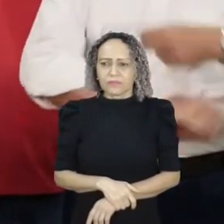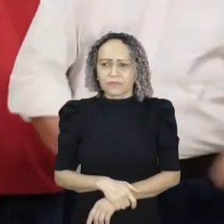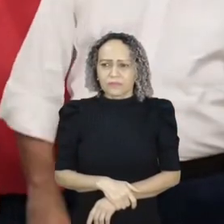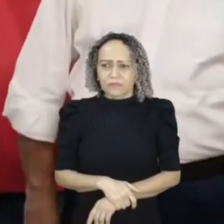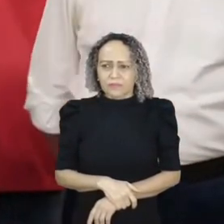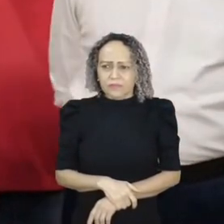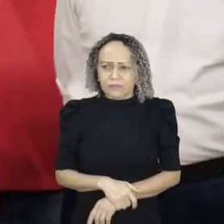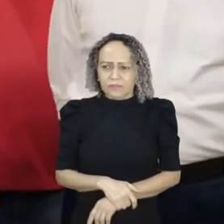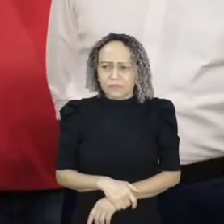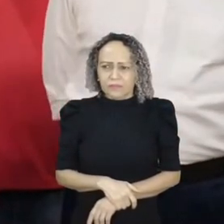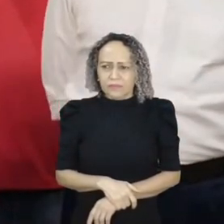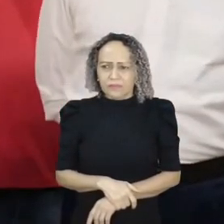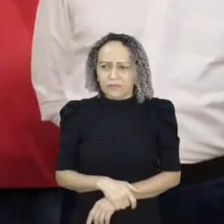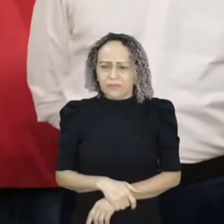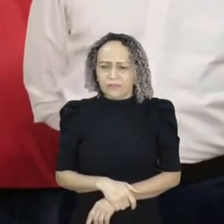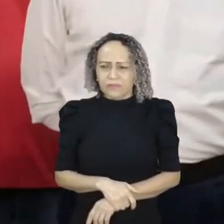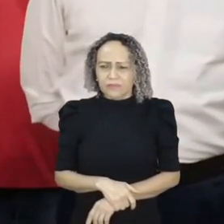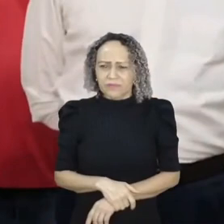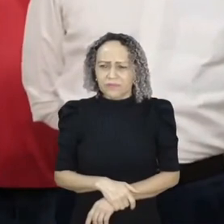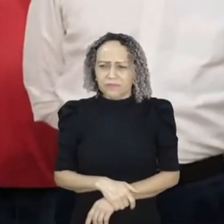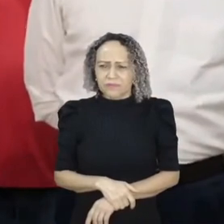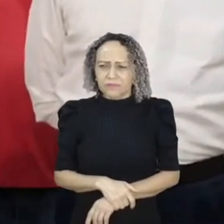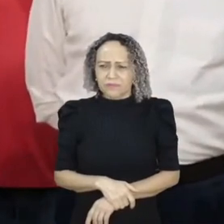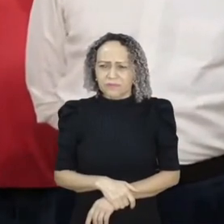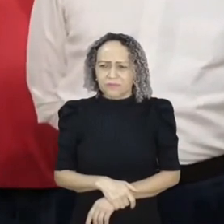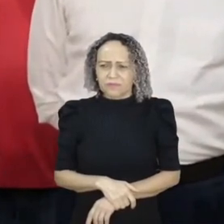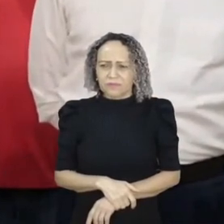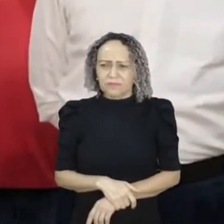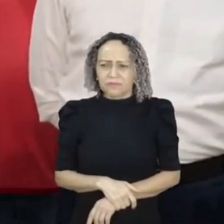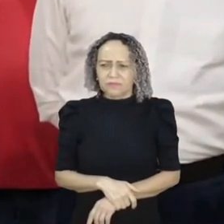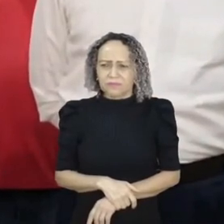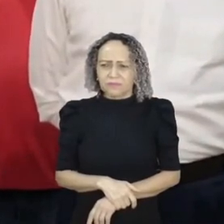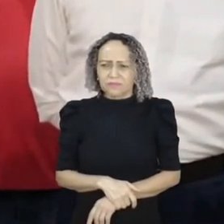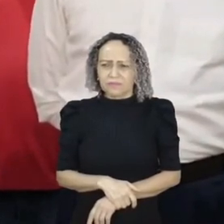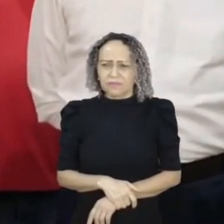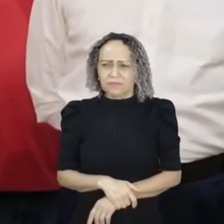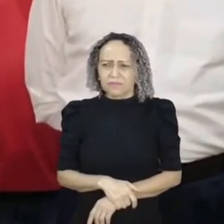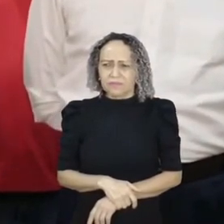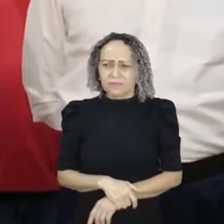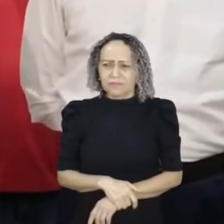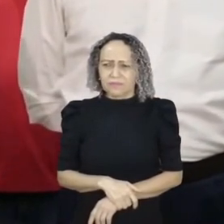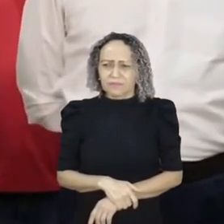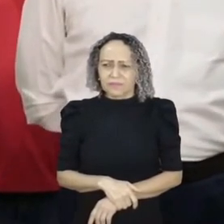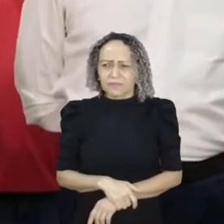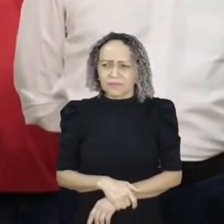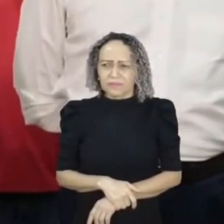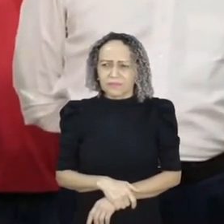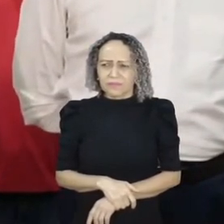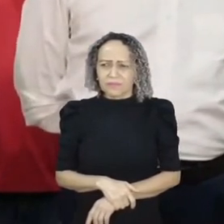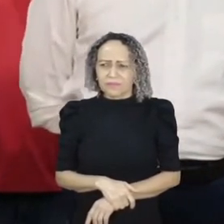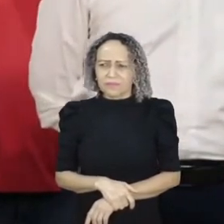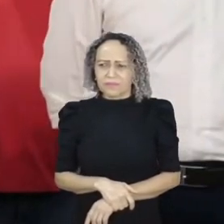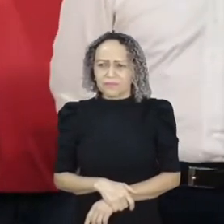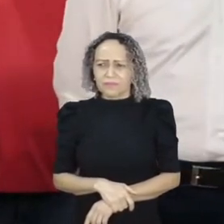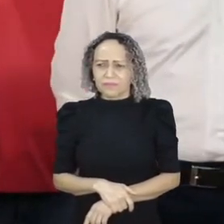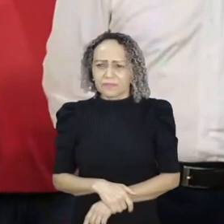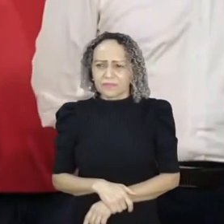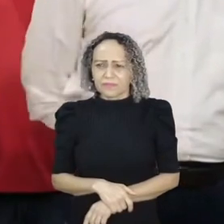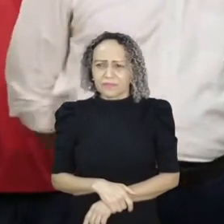minha ligação com o presidente da comunidade foi junto comigo, fundador do Partido dos